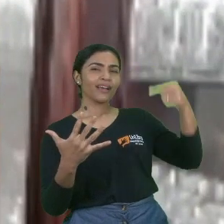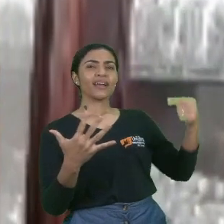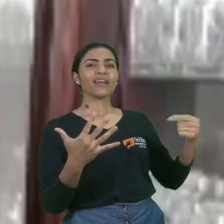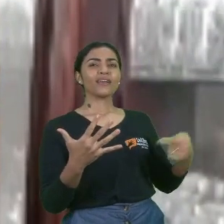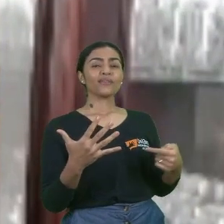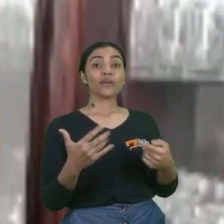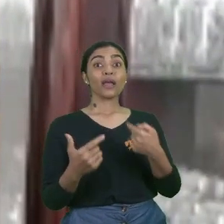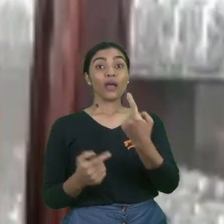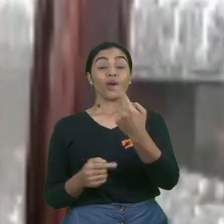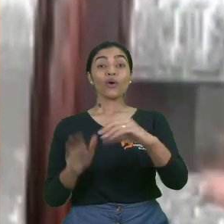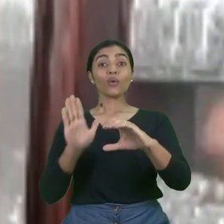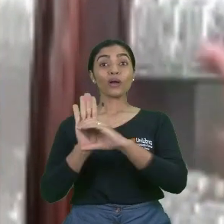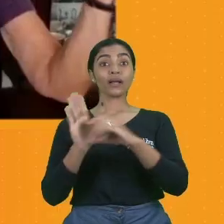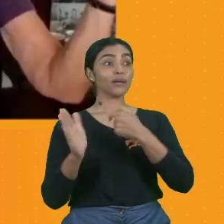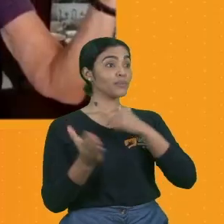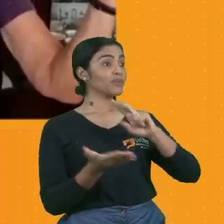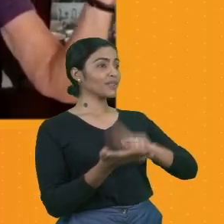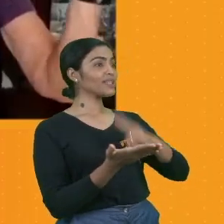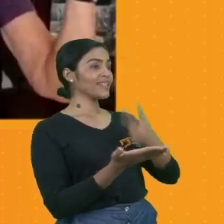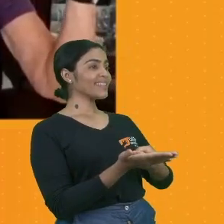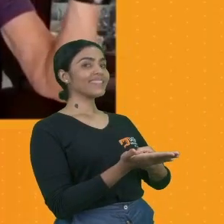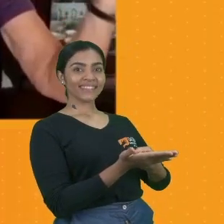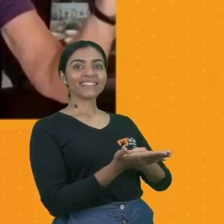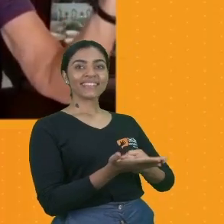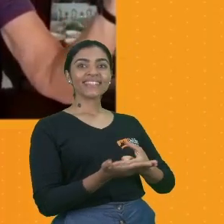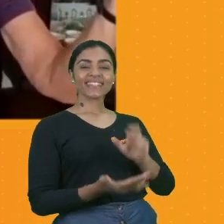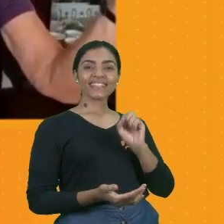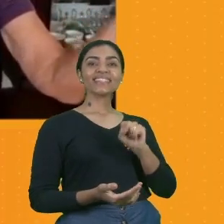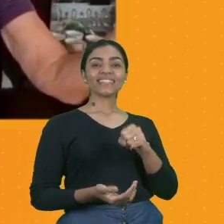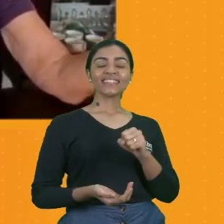traduzir mas ele teria dito